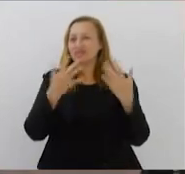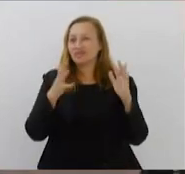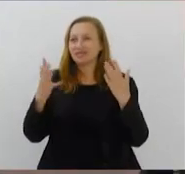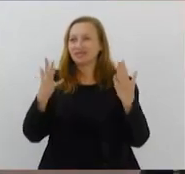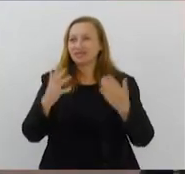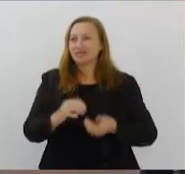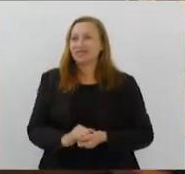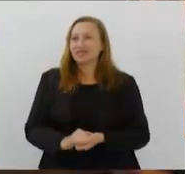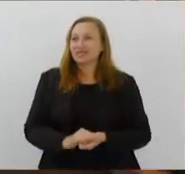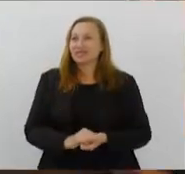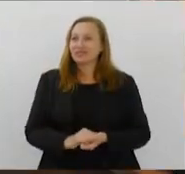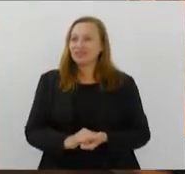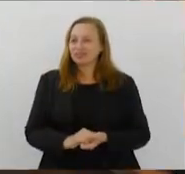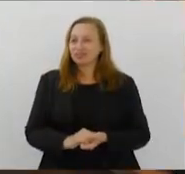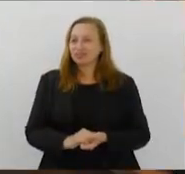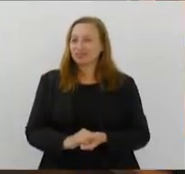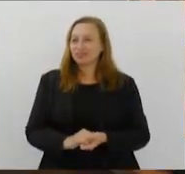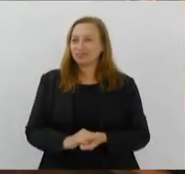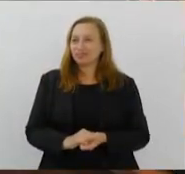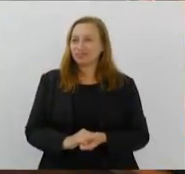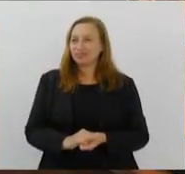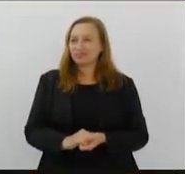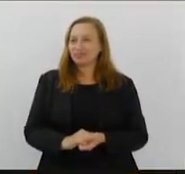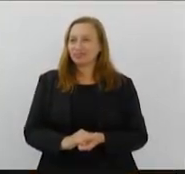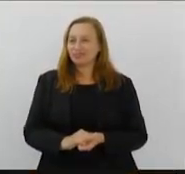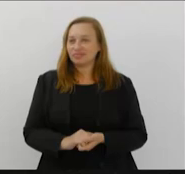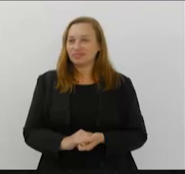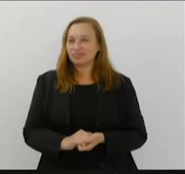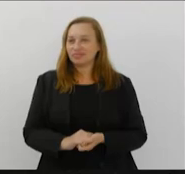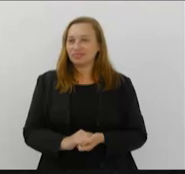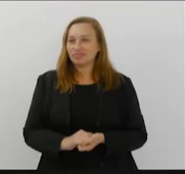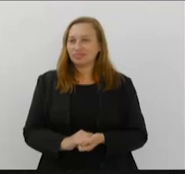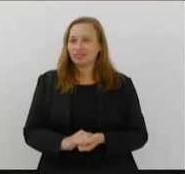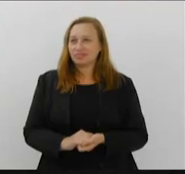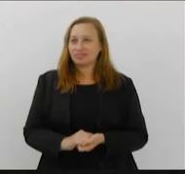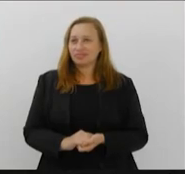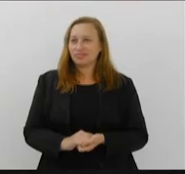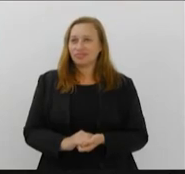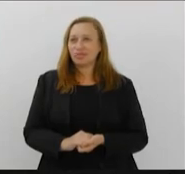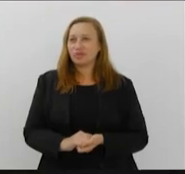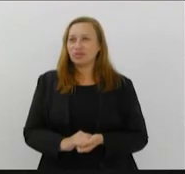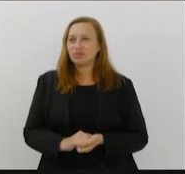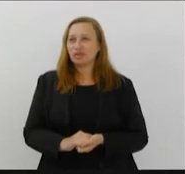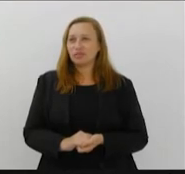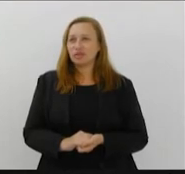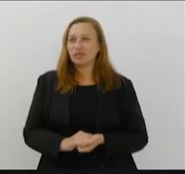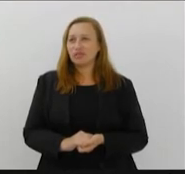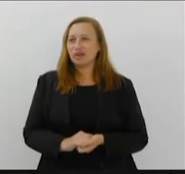Obrigada.